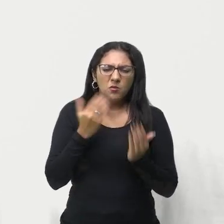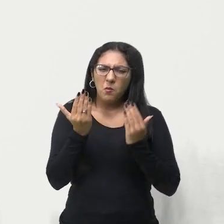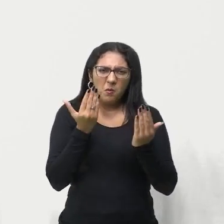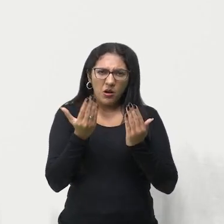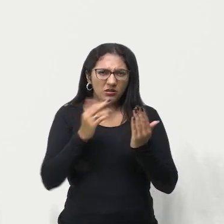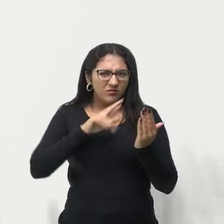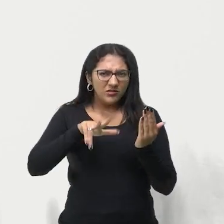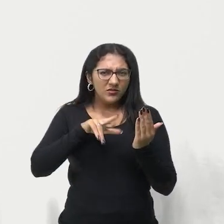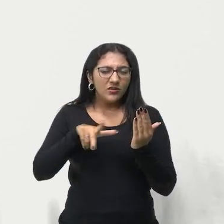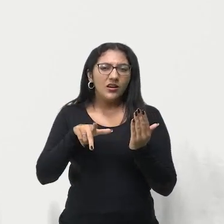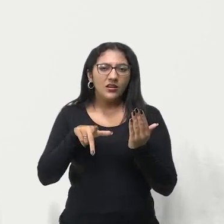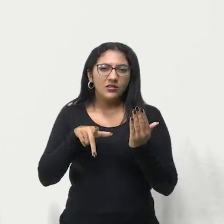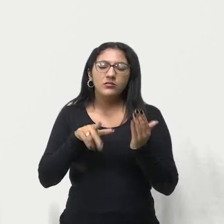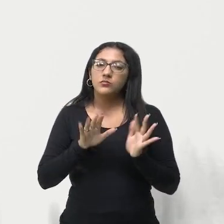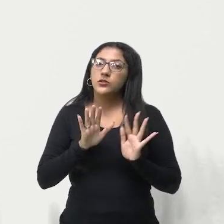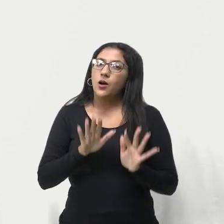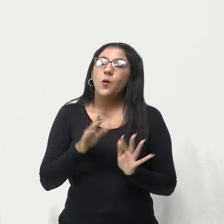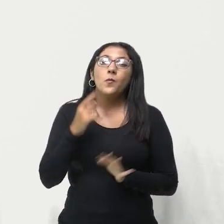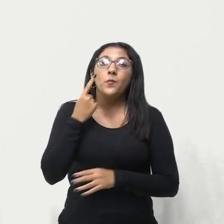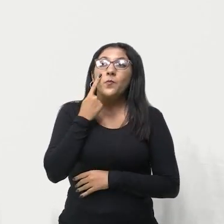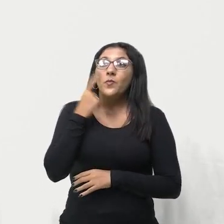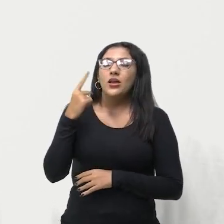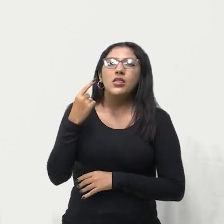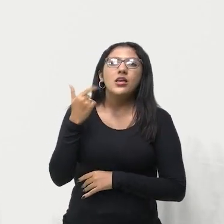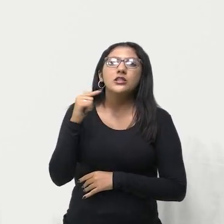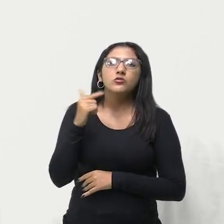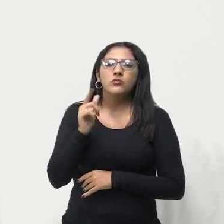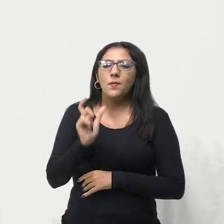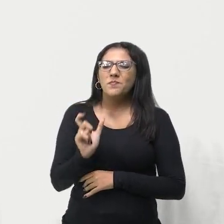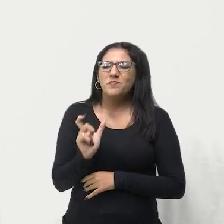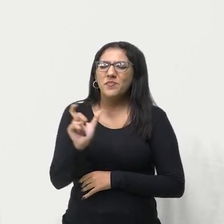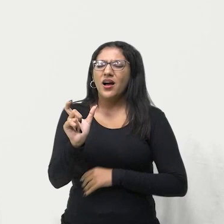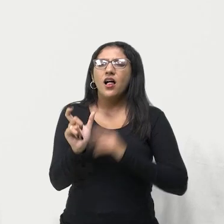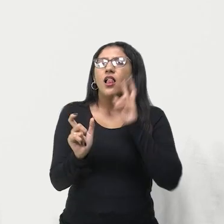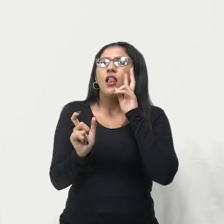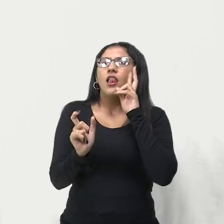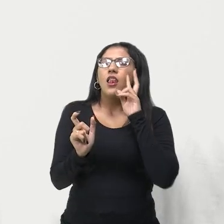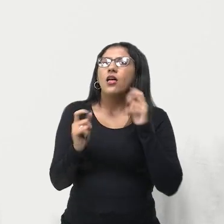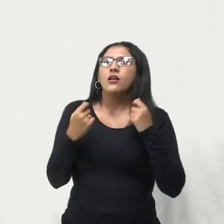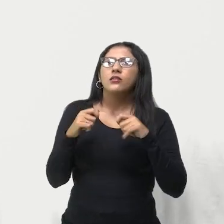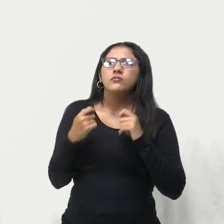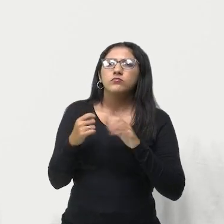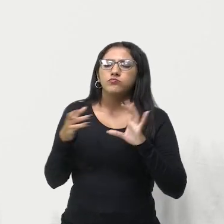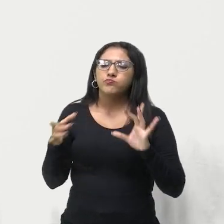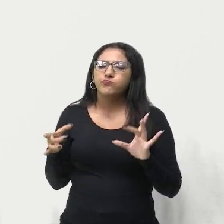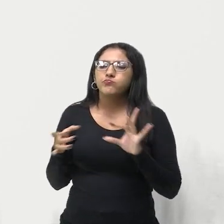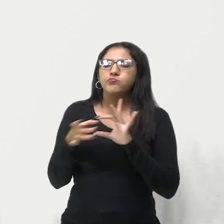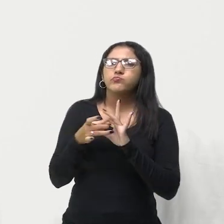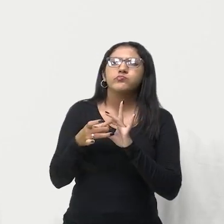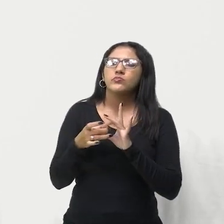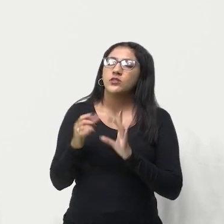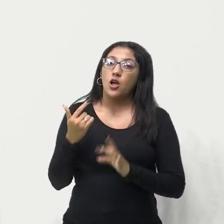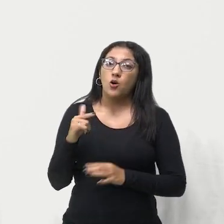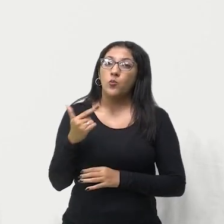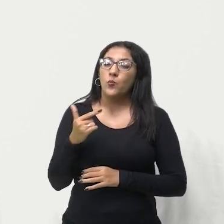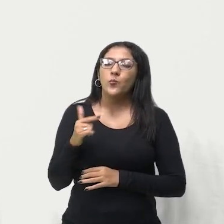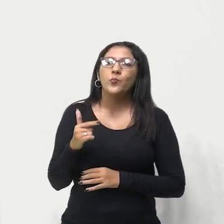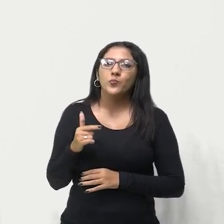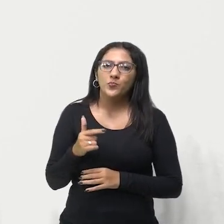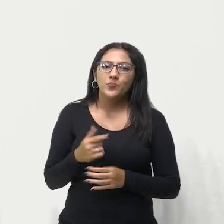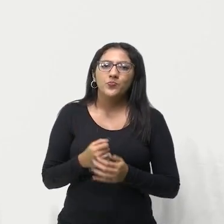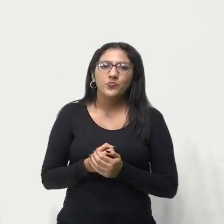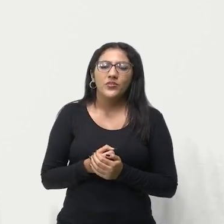é comparação, não. Notem que aqui não tem nenhuma daquelas palavrinhas que eu mostrei para vocês ali, que evidenciam